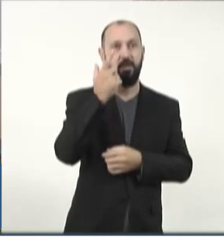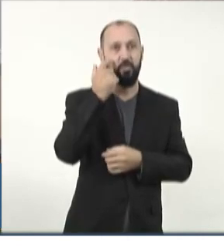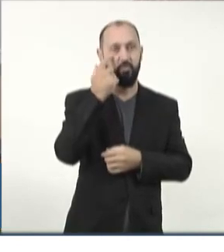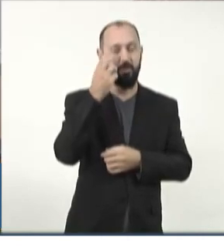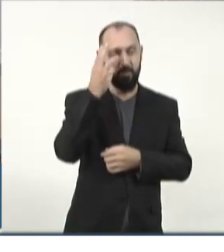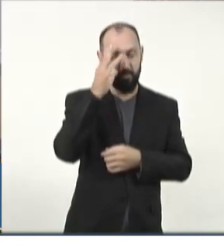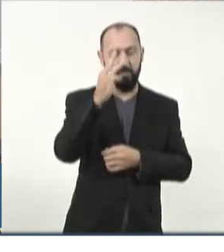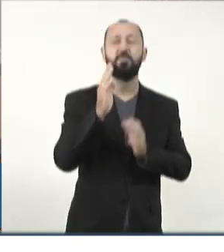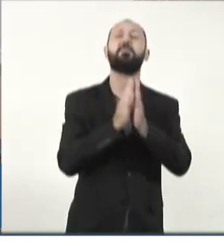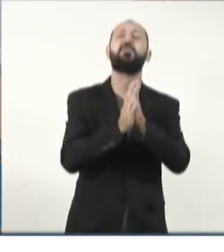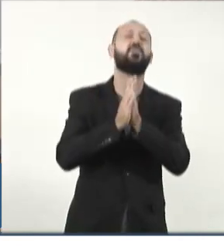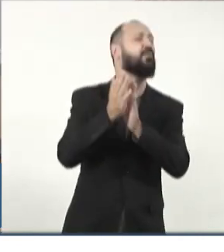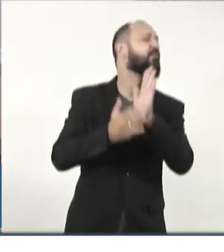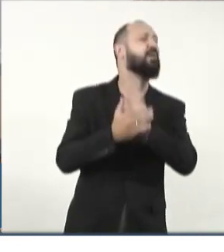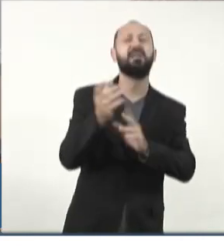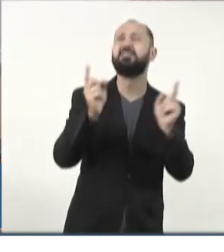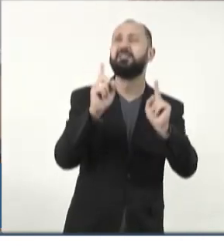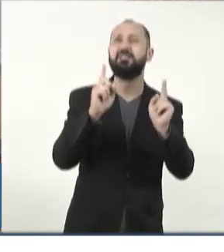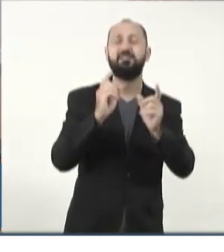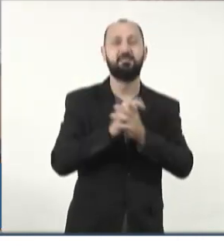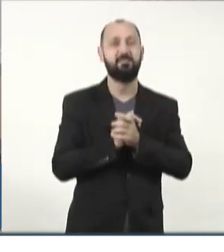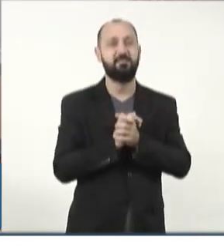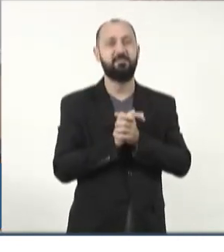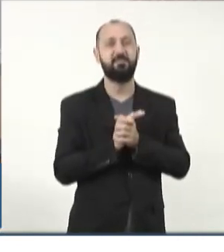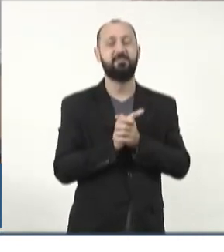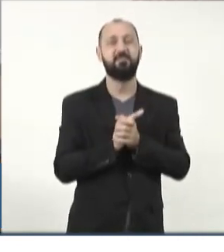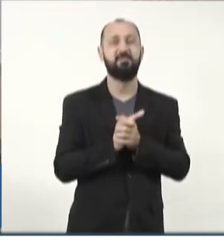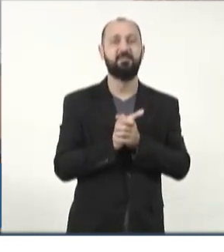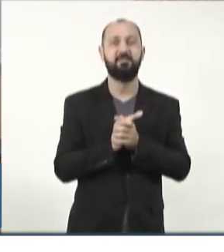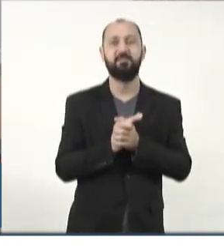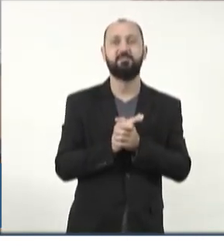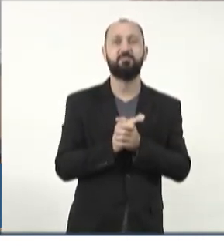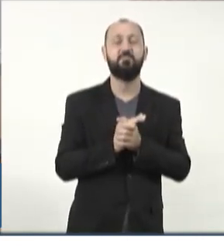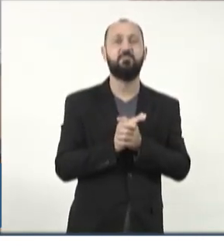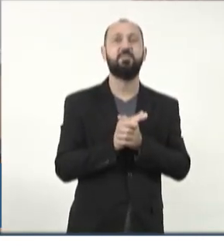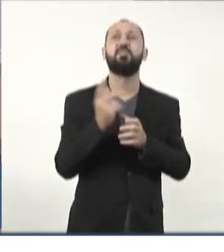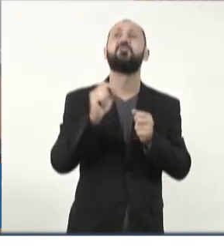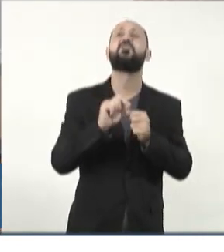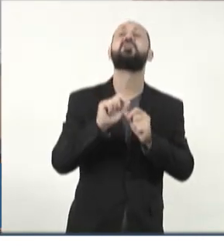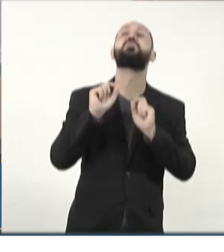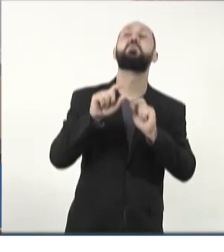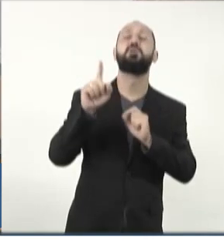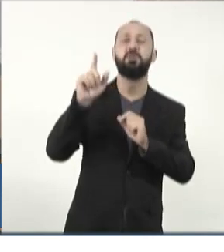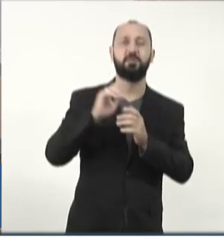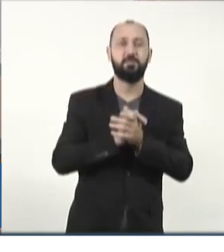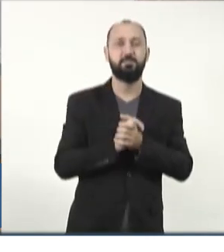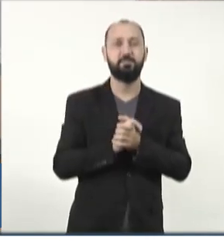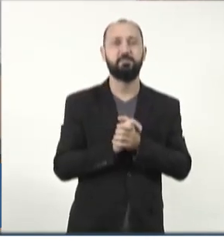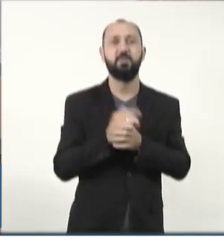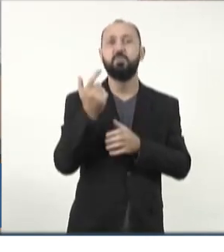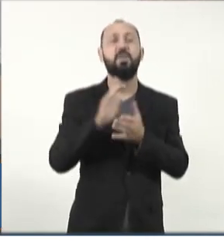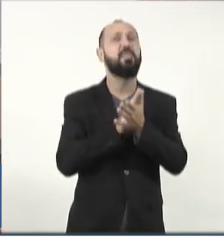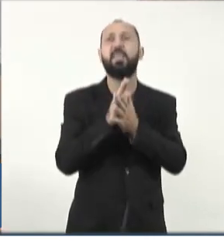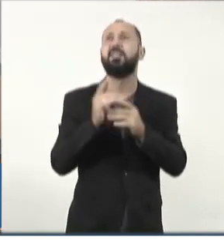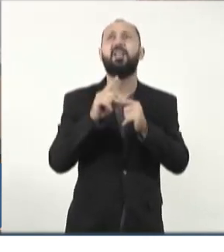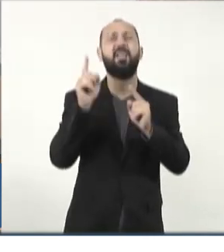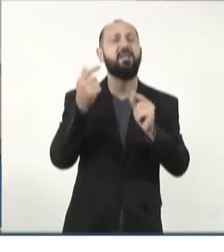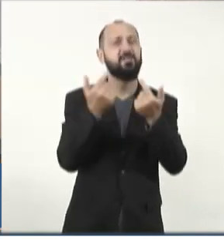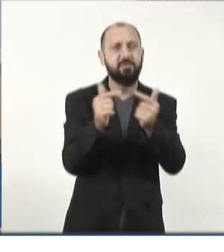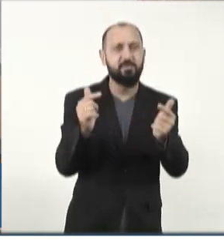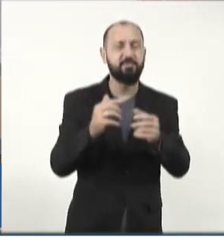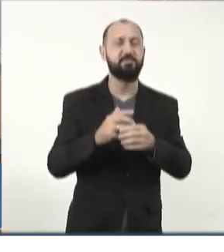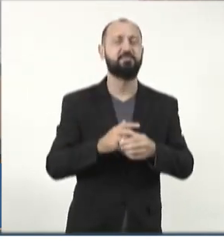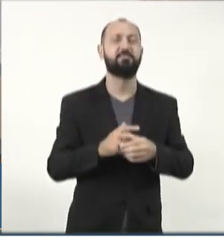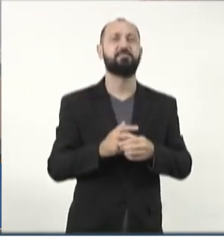pedindo para eu não ir, por favor. Não vai, por favor, mãe. O que você vai fazer lá? Não tem nada lá para você